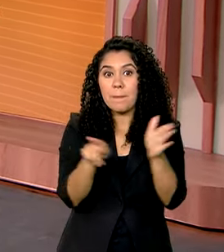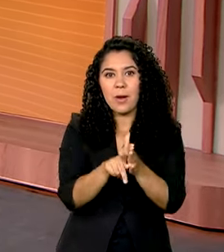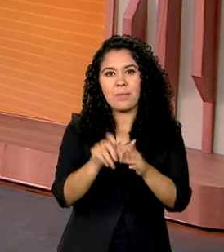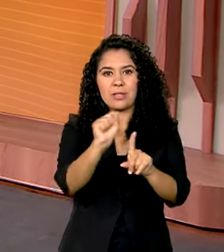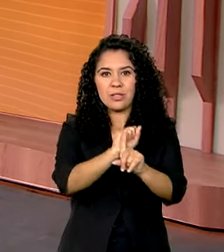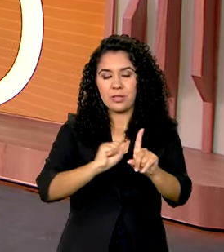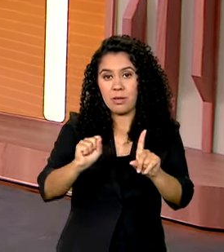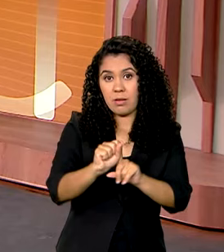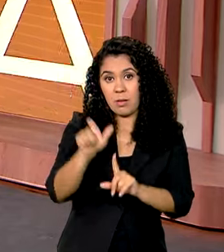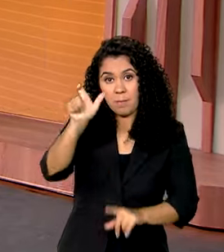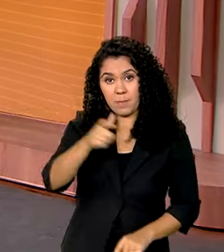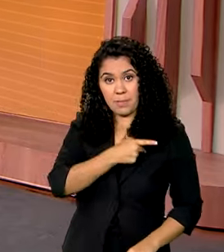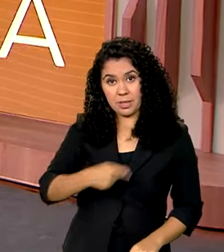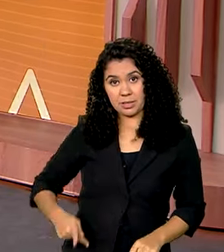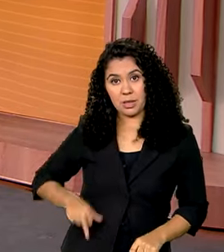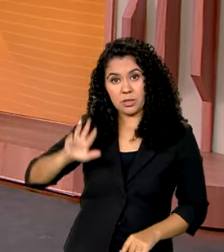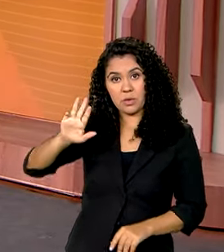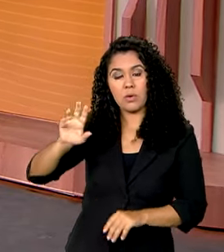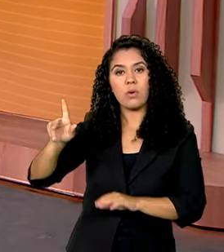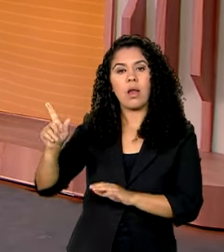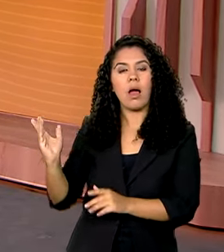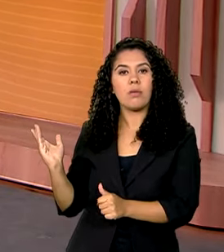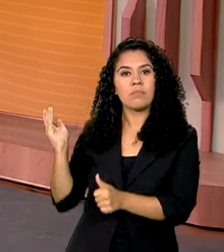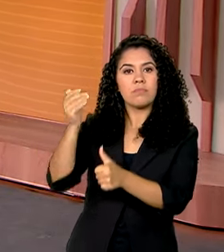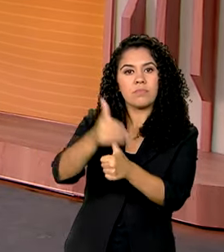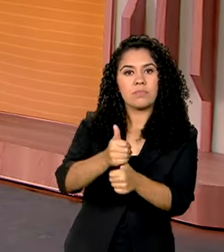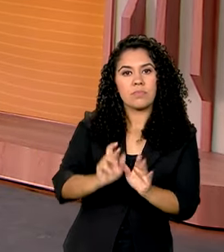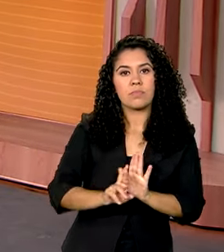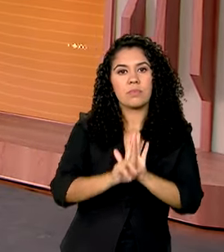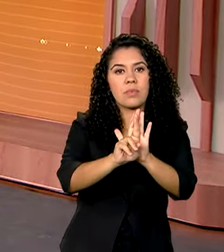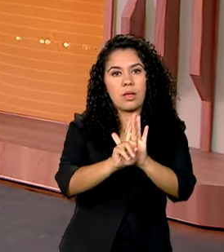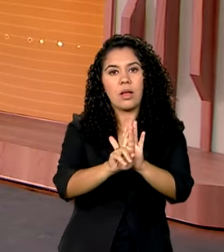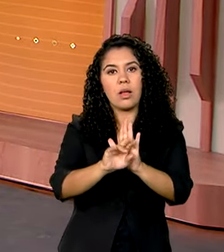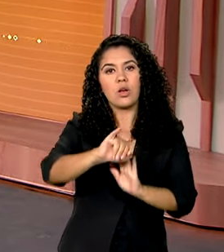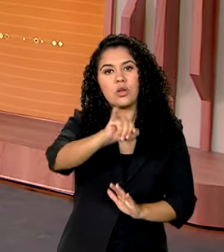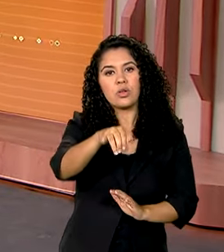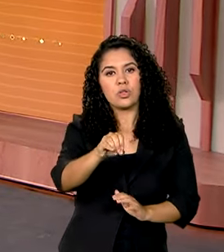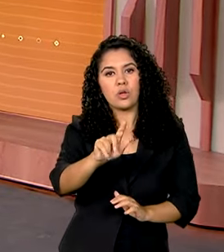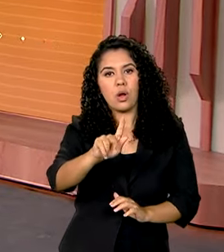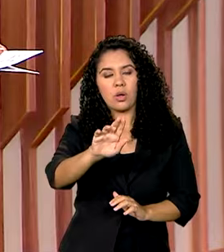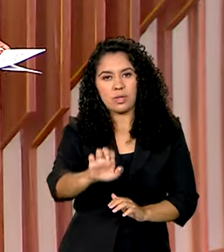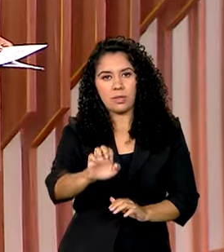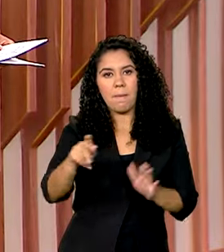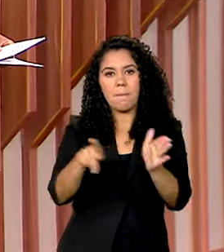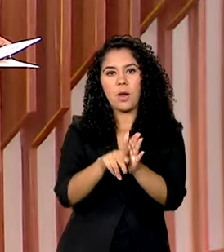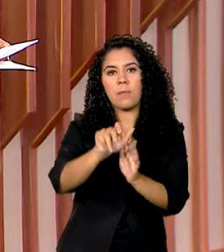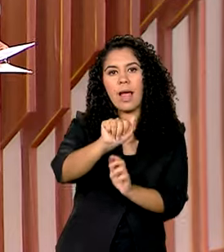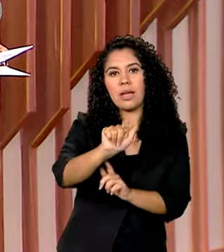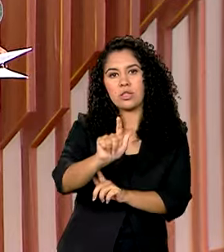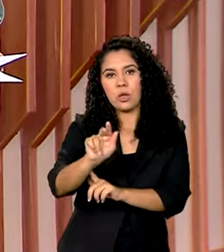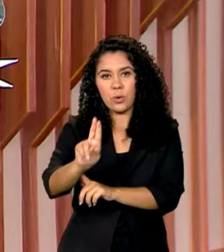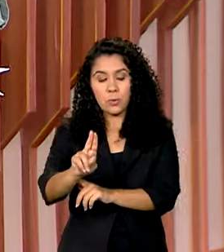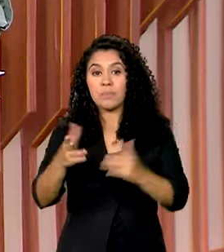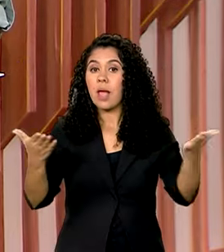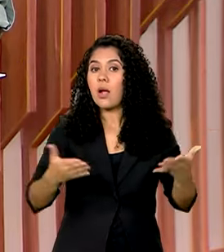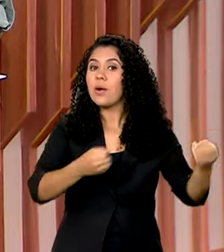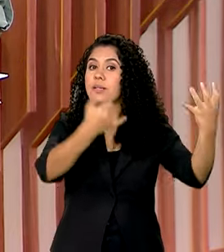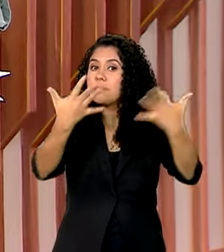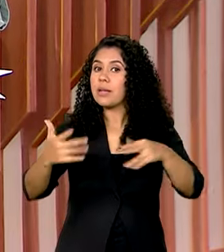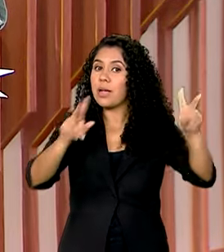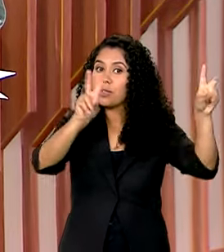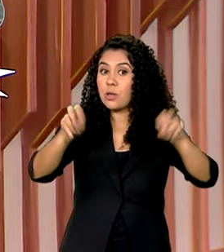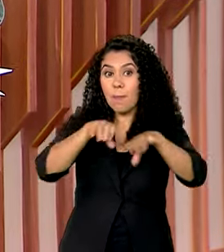foi representado no evento pelo advogado-geral da União, Jorge Messias. Vamos falar agora de